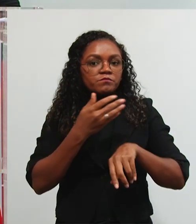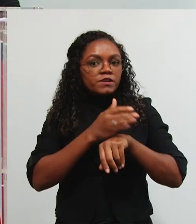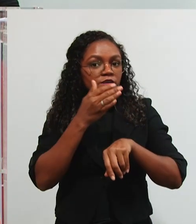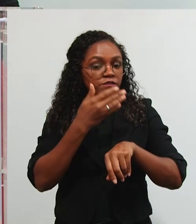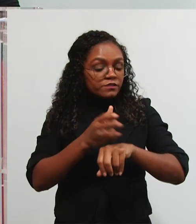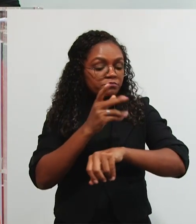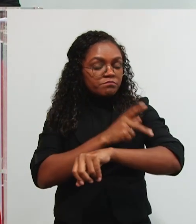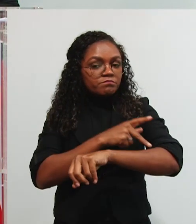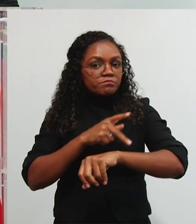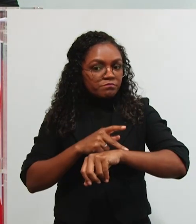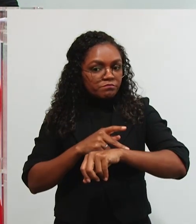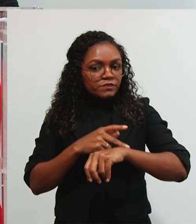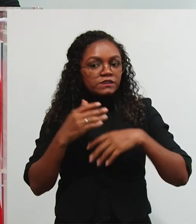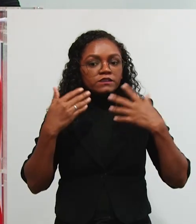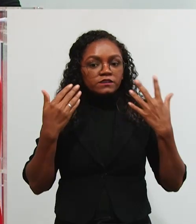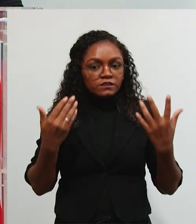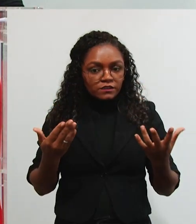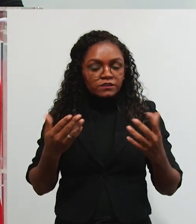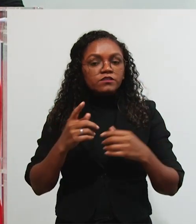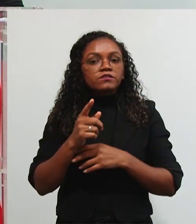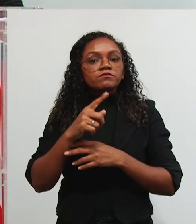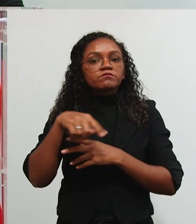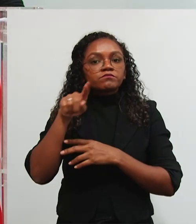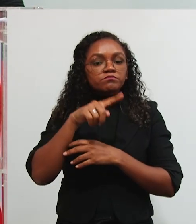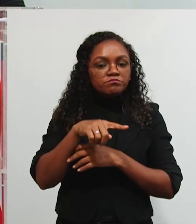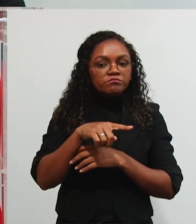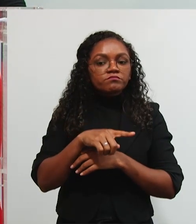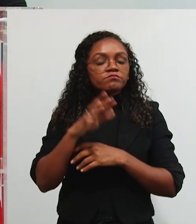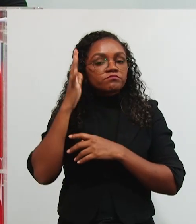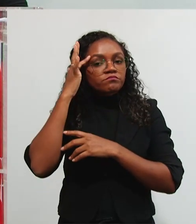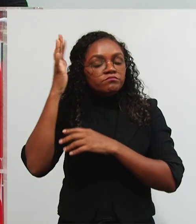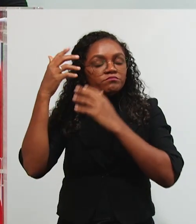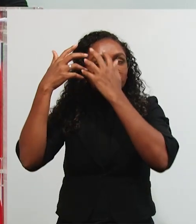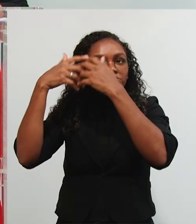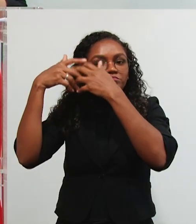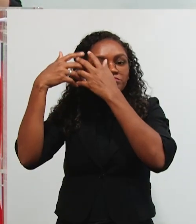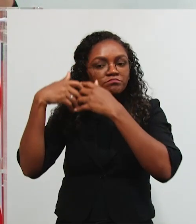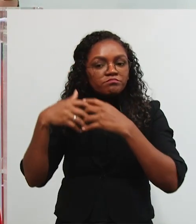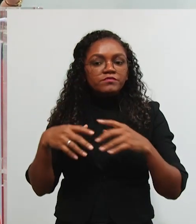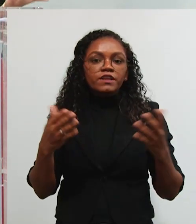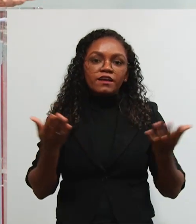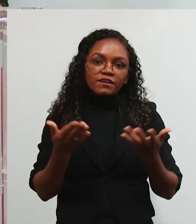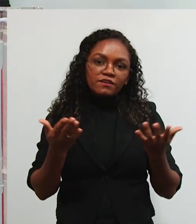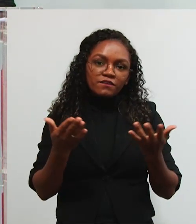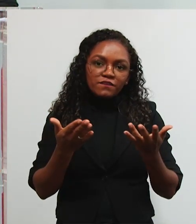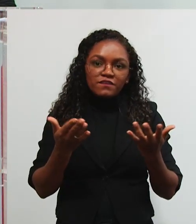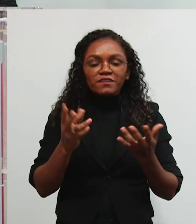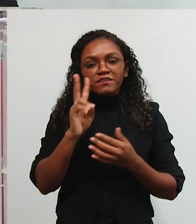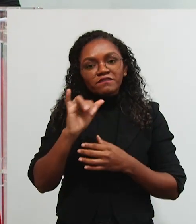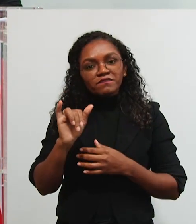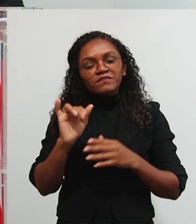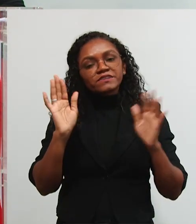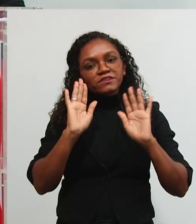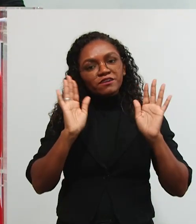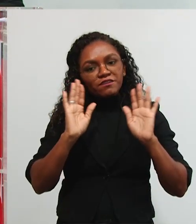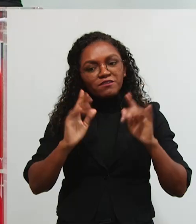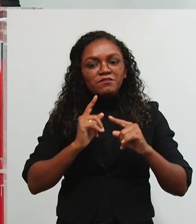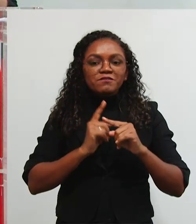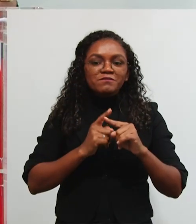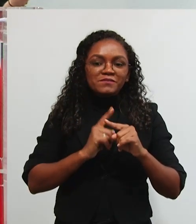tenha baixa visão, por exemplo. Então, nós temos que fazer uma letra grande, geralmente